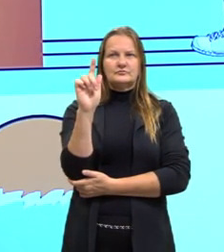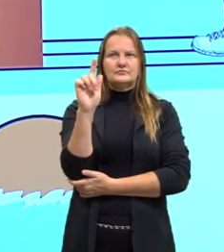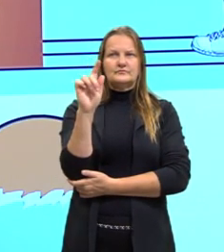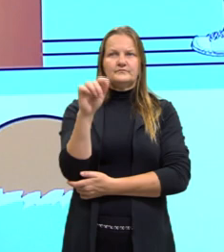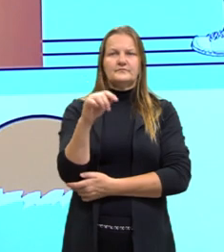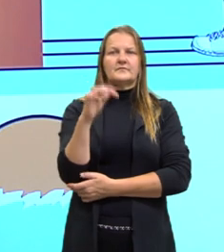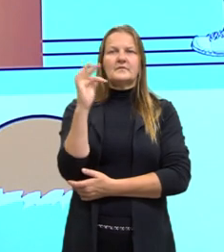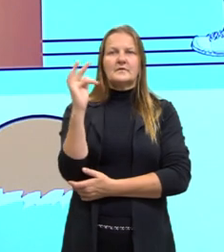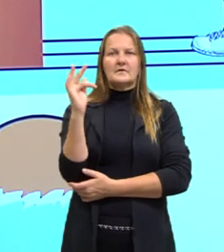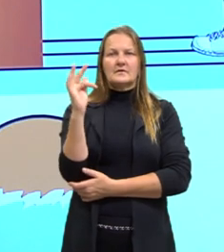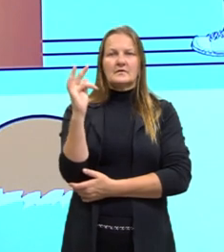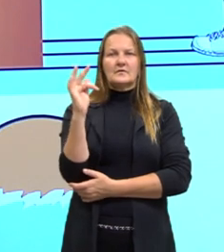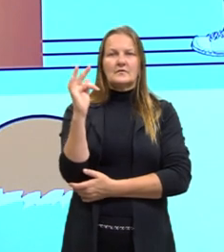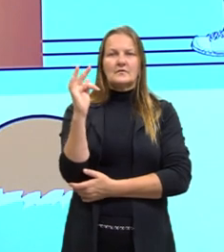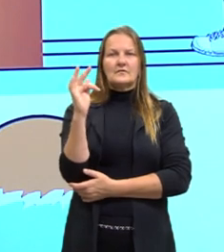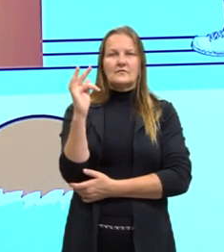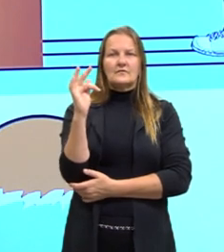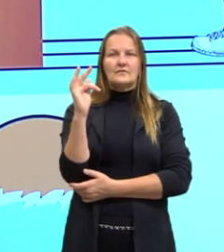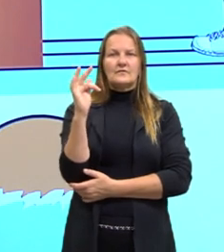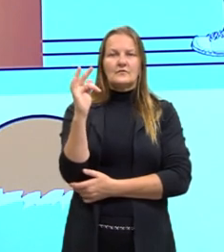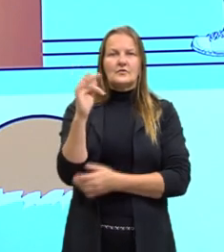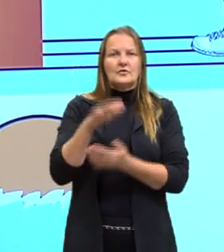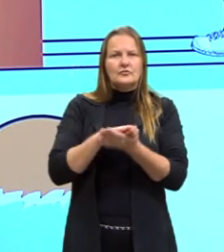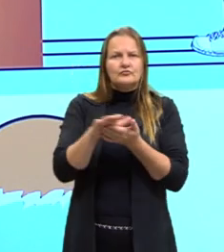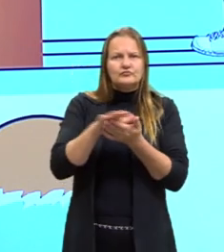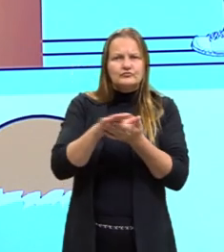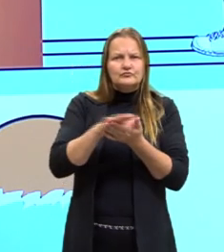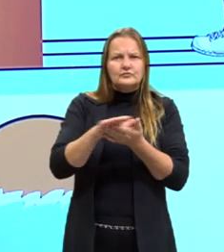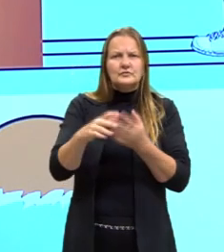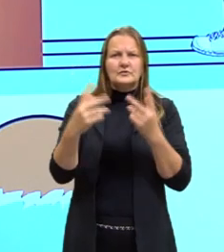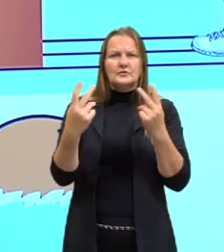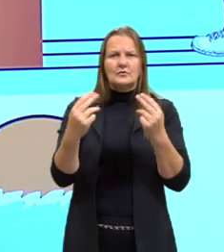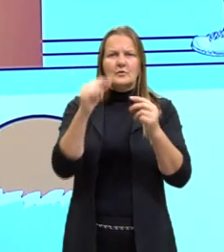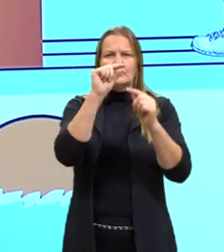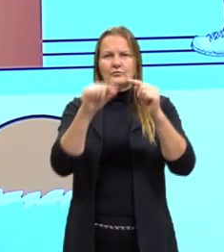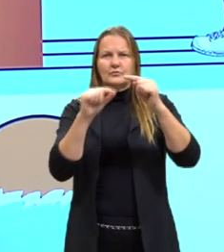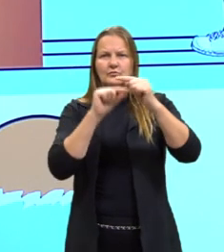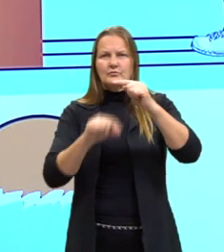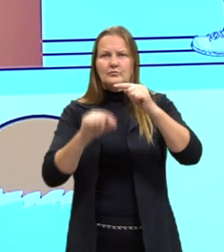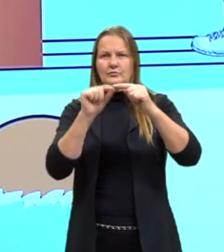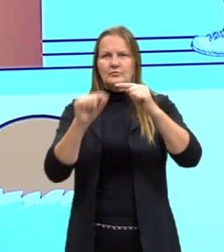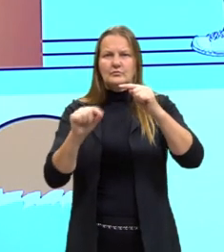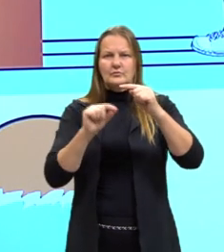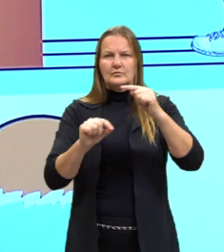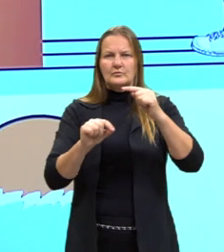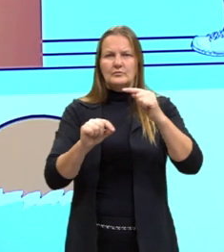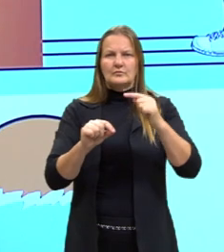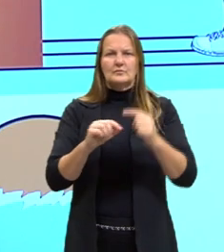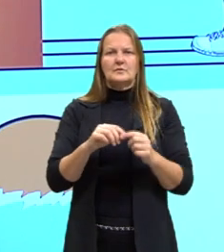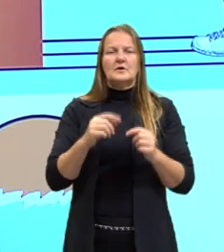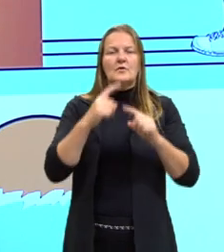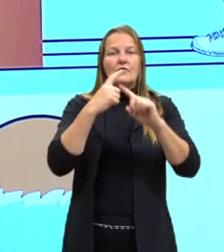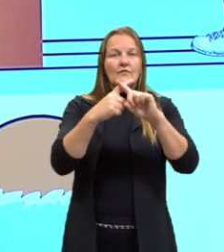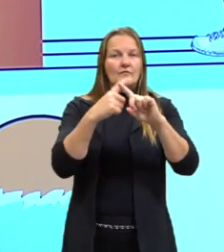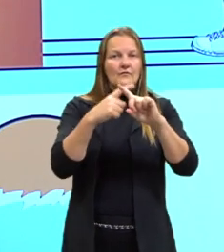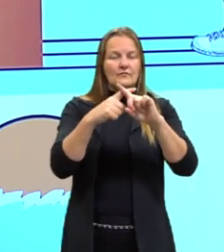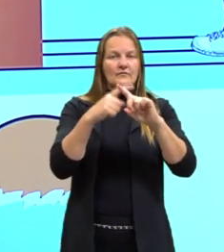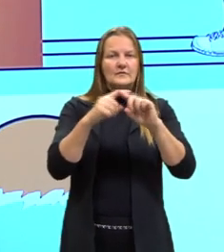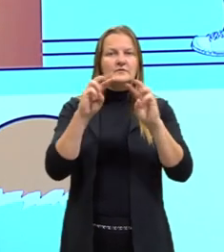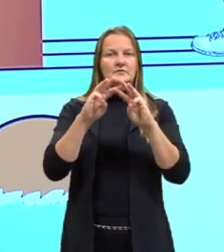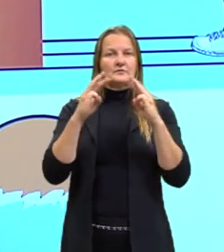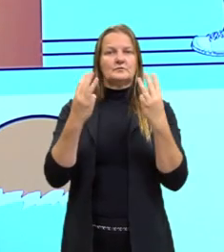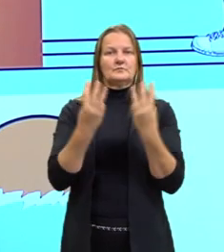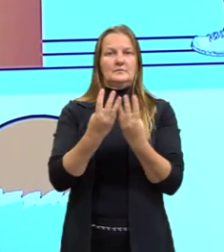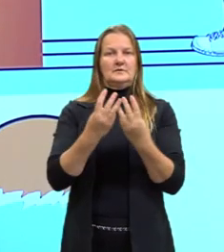a força de atrito a gente pode simplificar ela para ser igual a coeficiente de atrito multiplicado pela